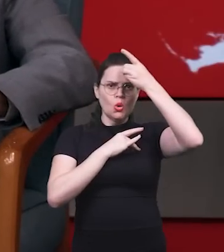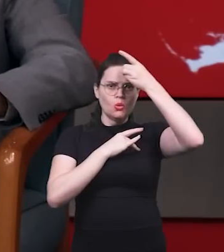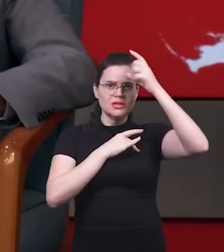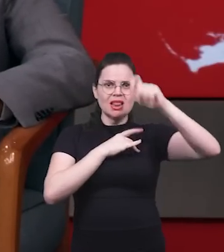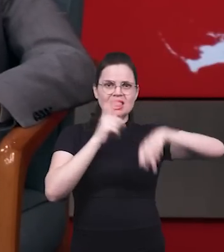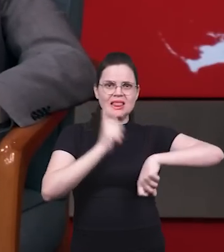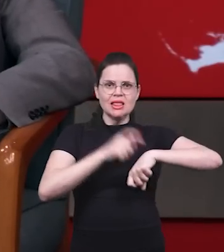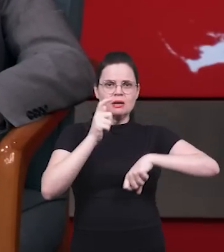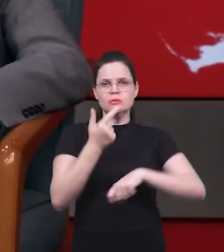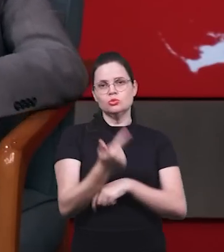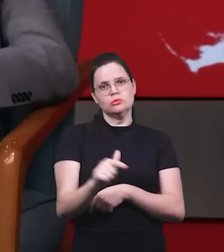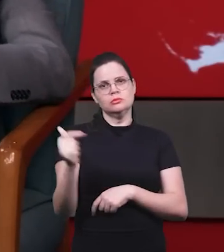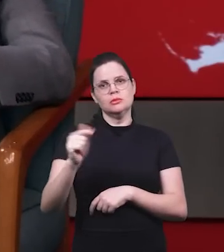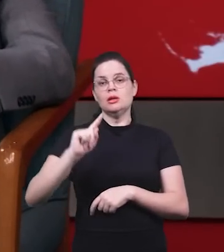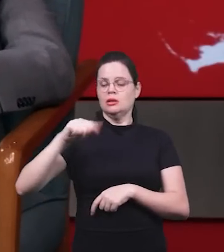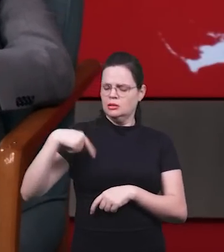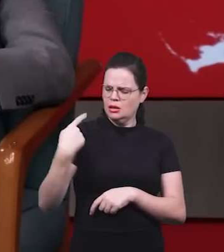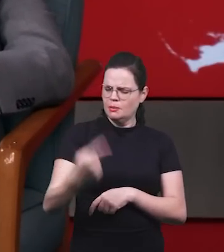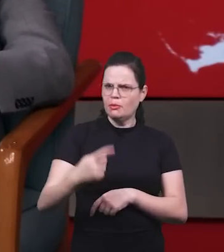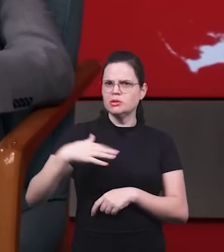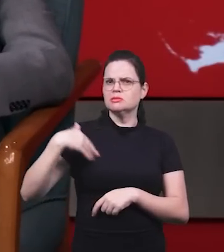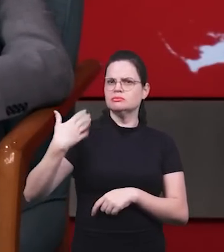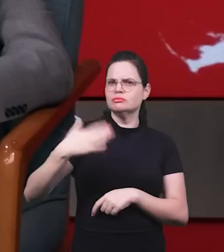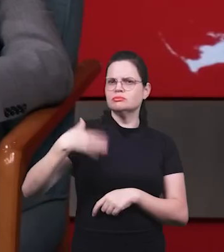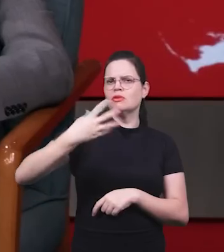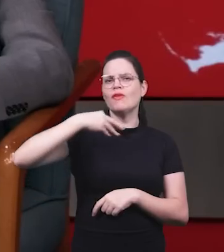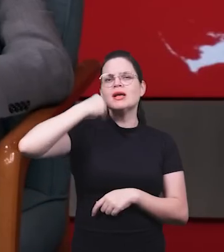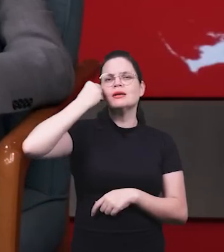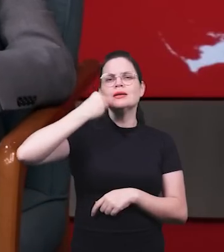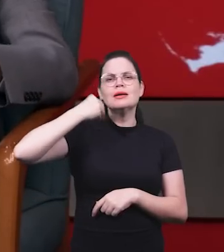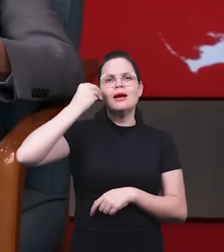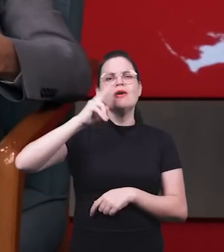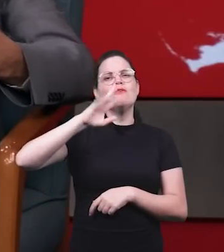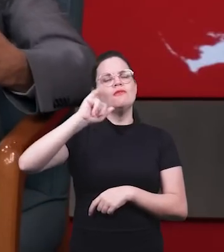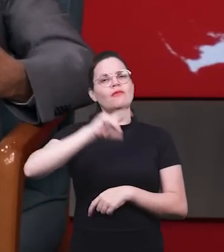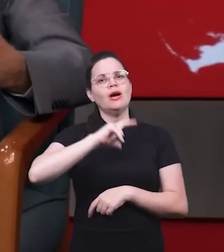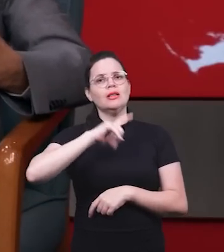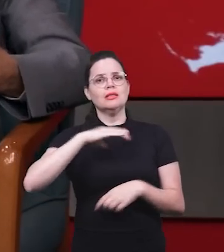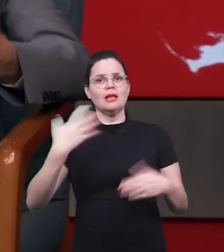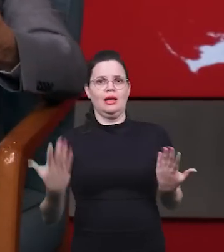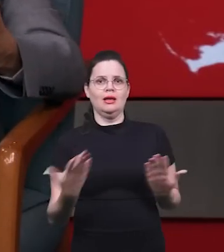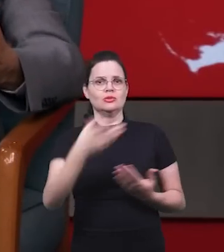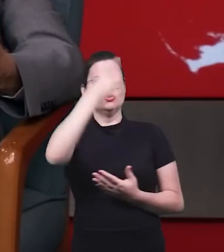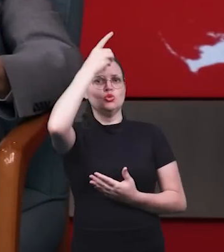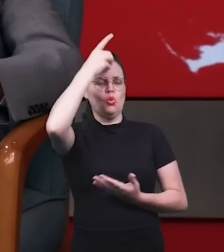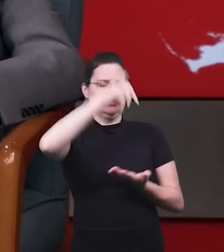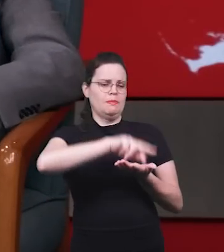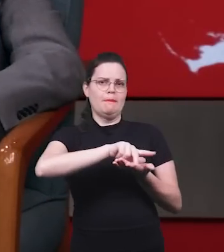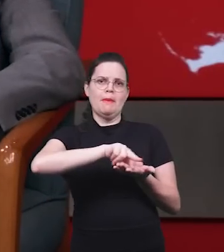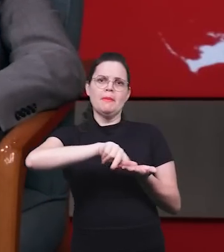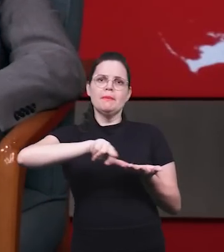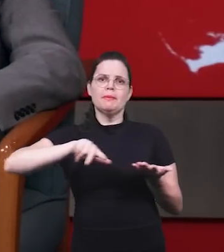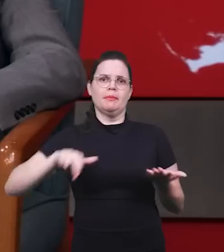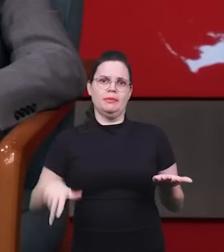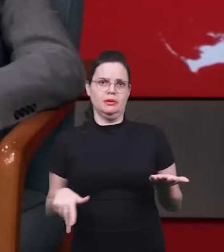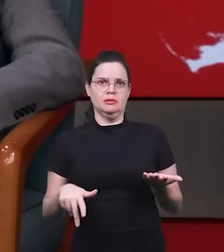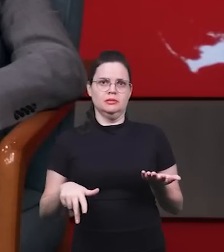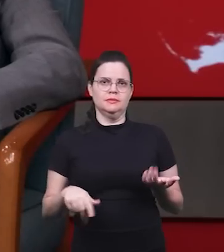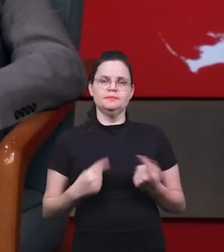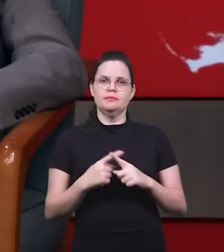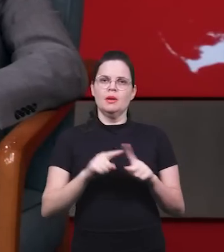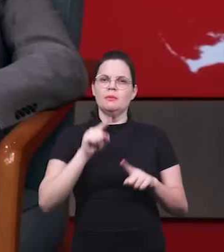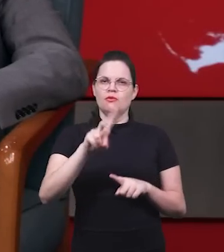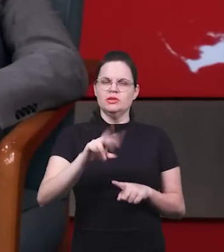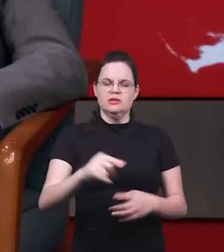ter depois. Há caso de batismo com o Espírito Santo, você não tem nem naquele momento a evidência do batismo com o Espírito